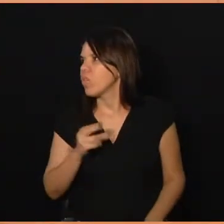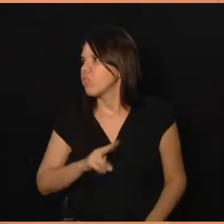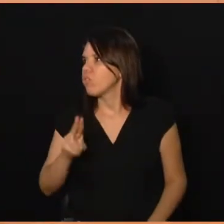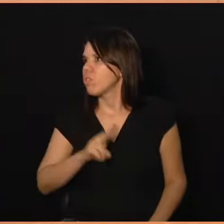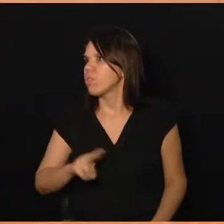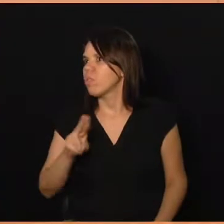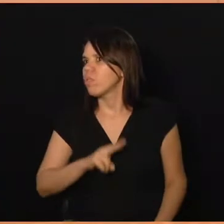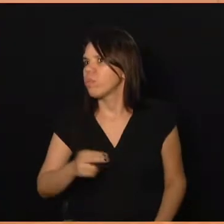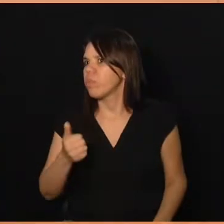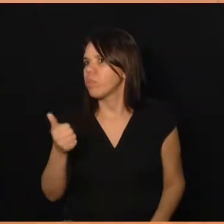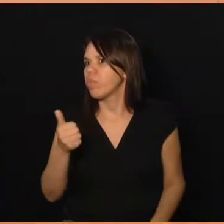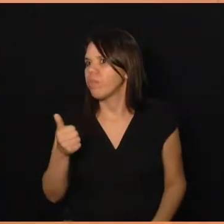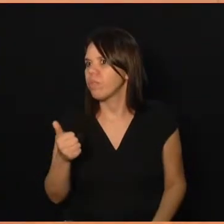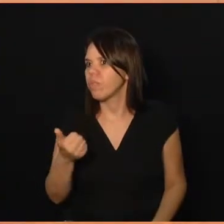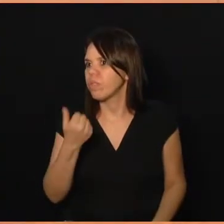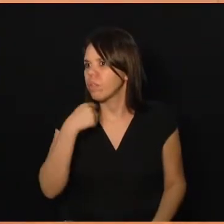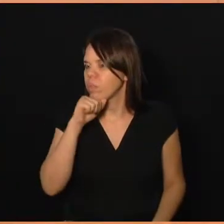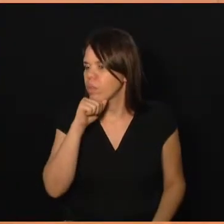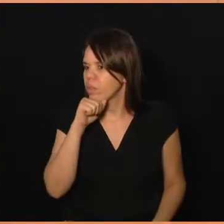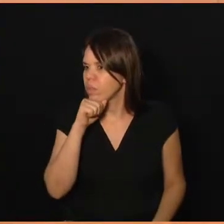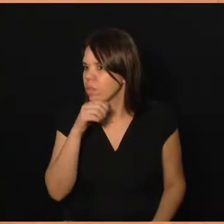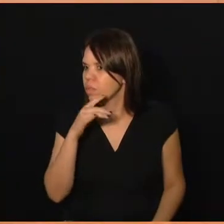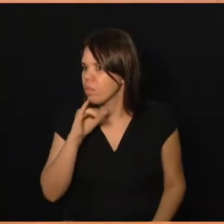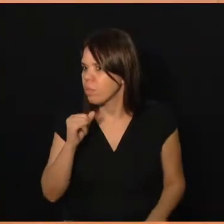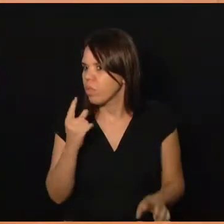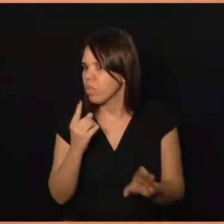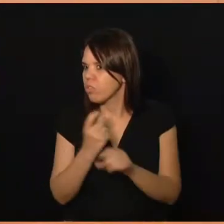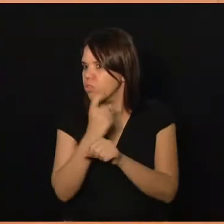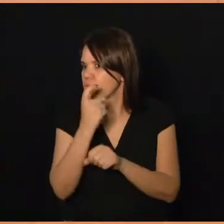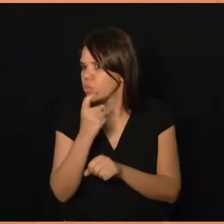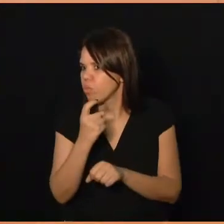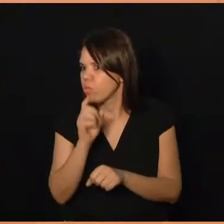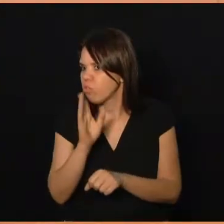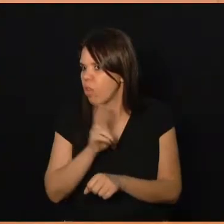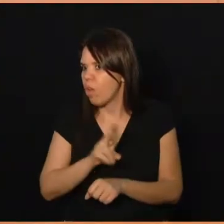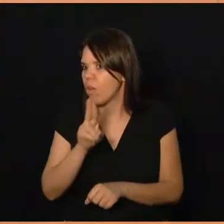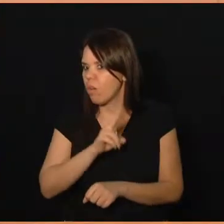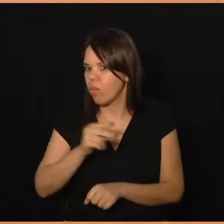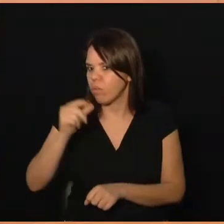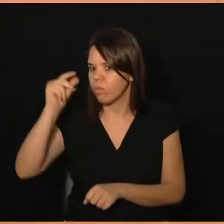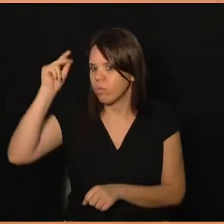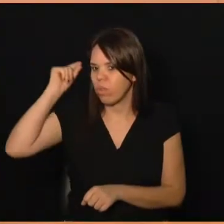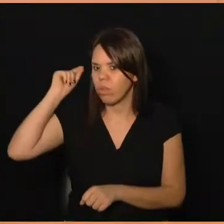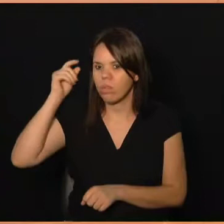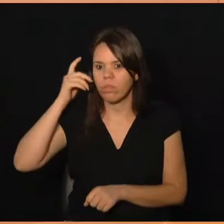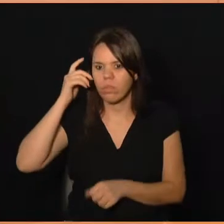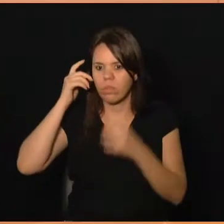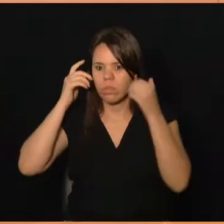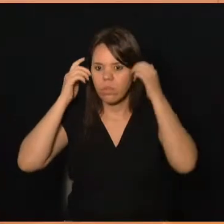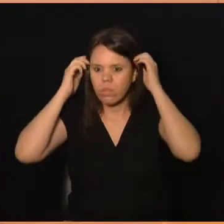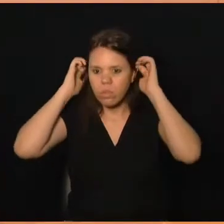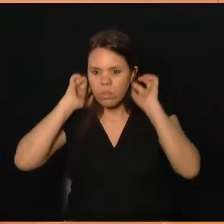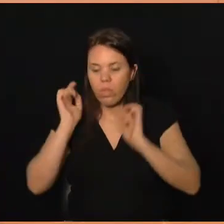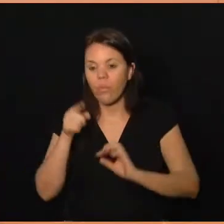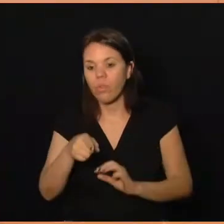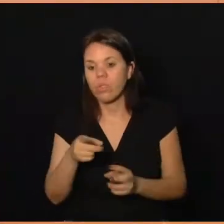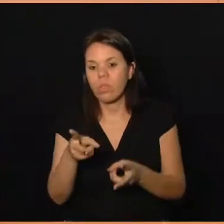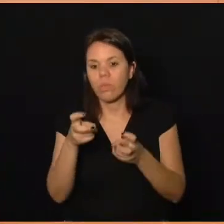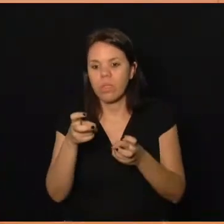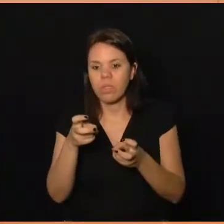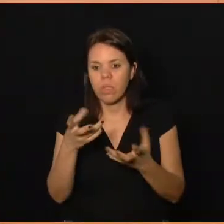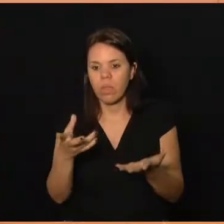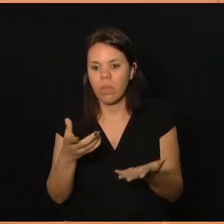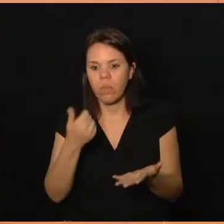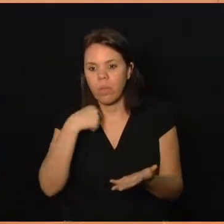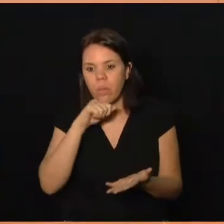primeira vez para a mãe, para o pai que constatou. De repente ele já tem o uso, já de anos. E às vezes você não percebe. Tem mãe